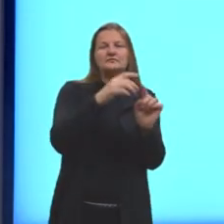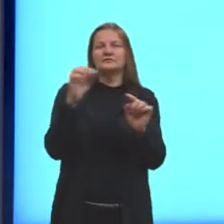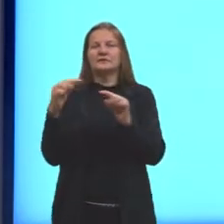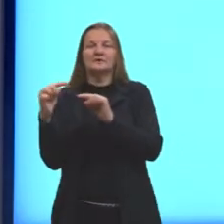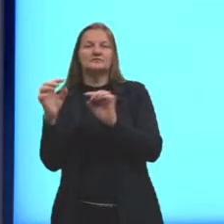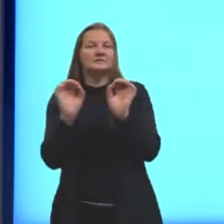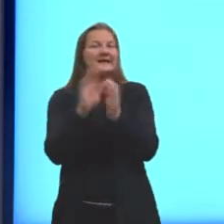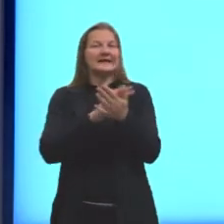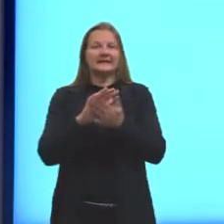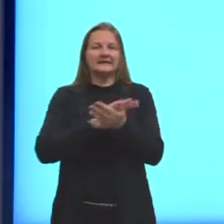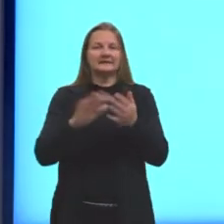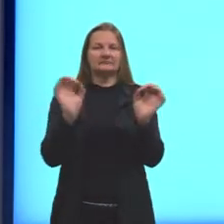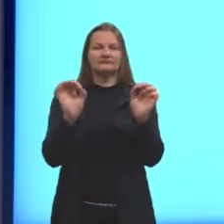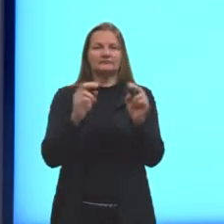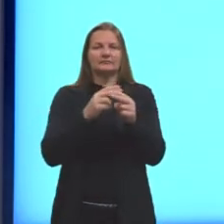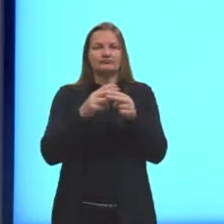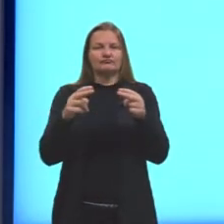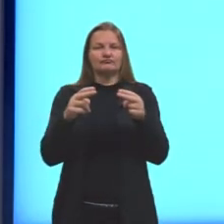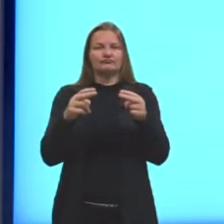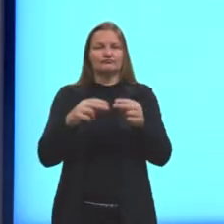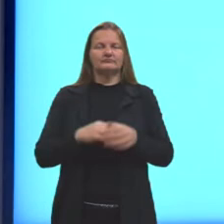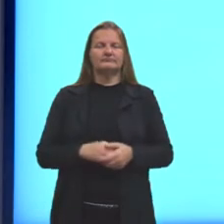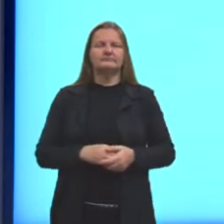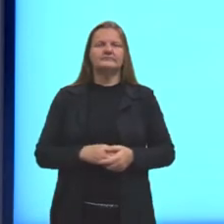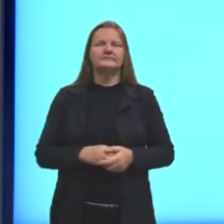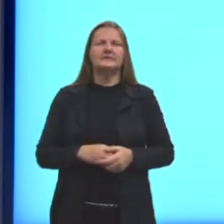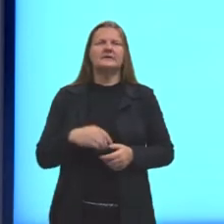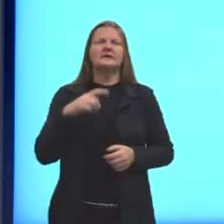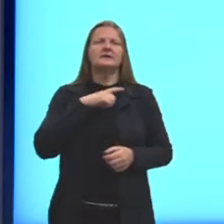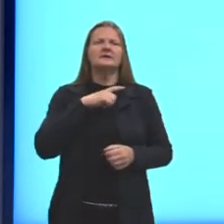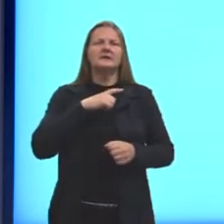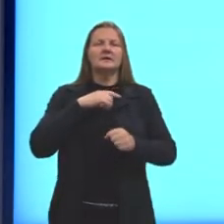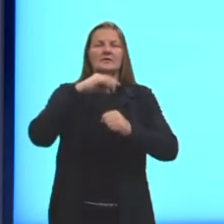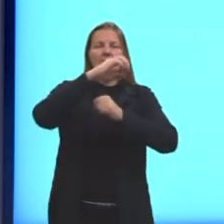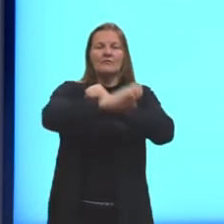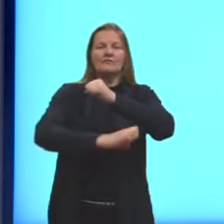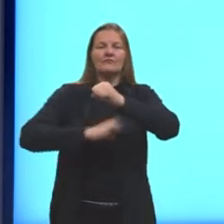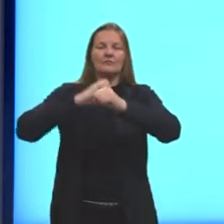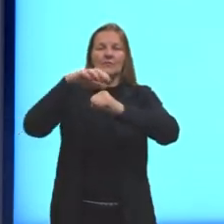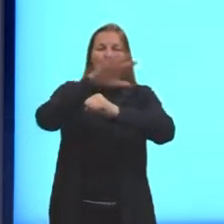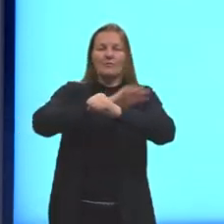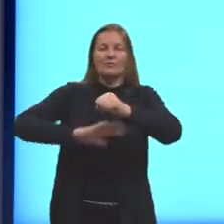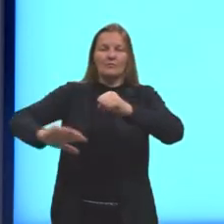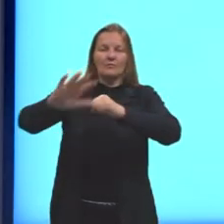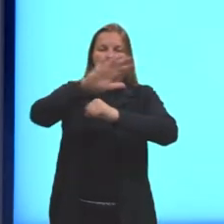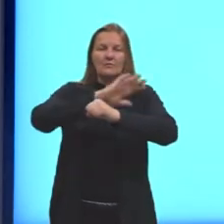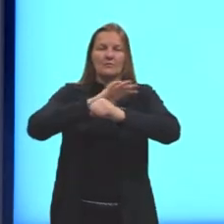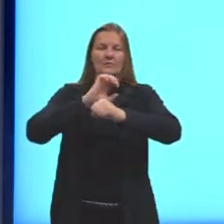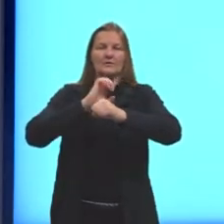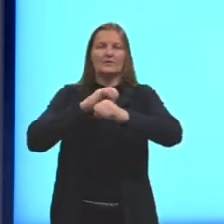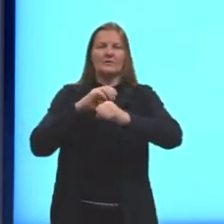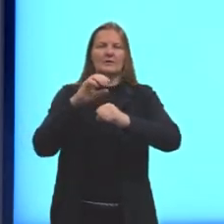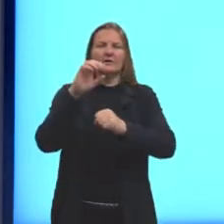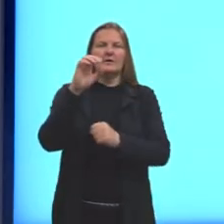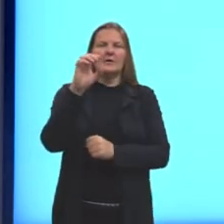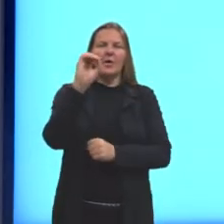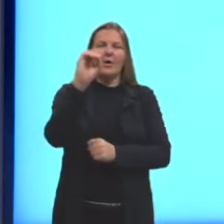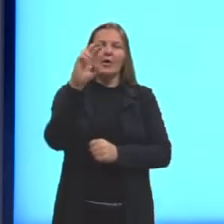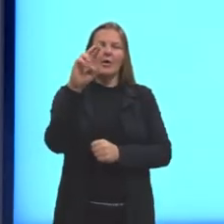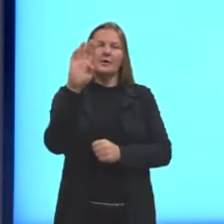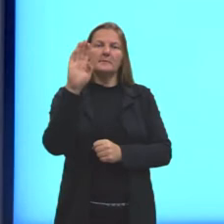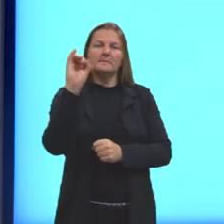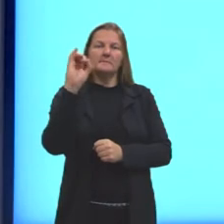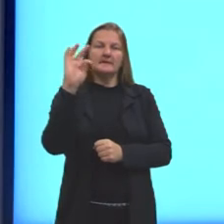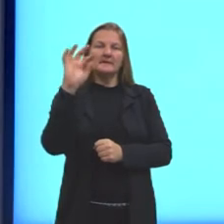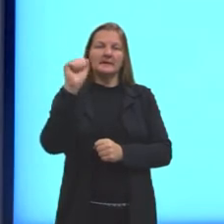eles não têm carga né são os elementos neutros e na eletrosfera né ou também a gente chama de órbita né